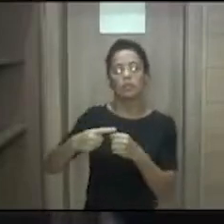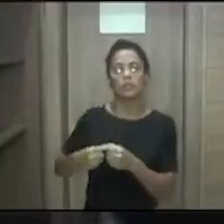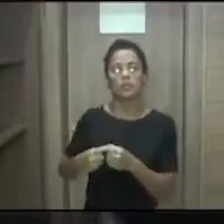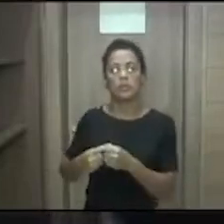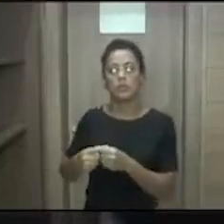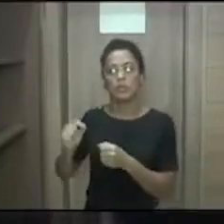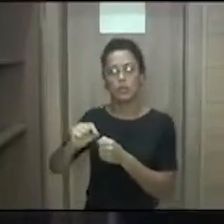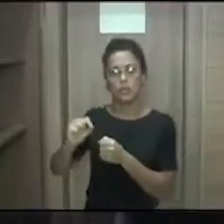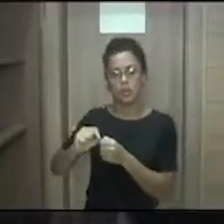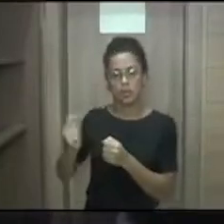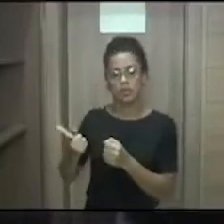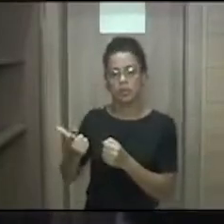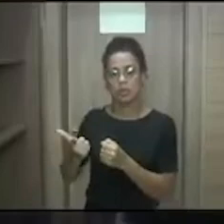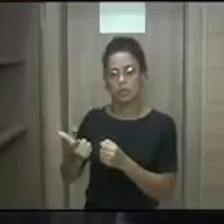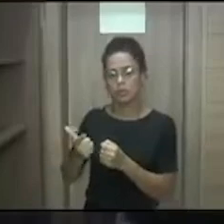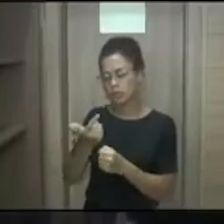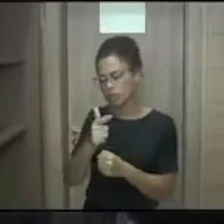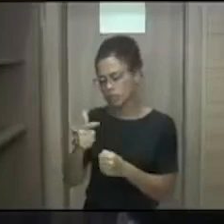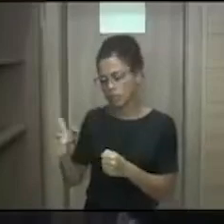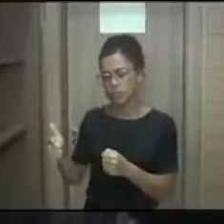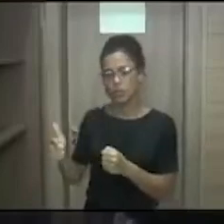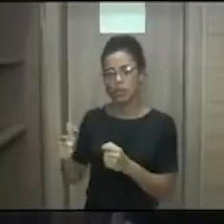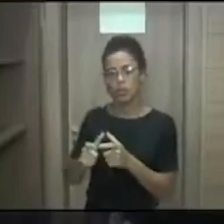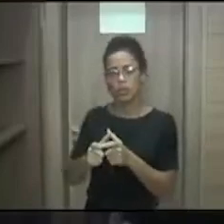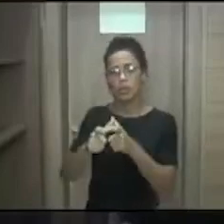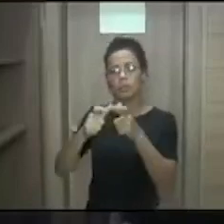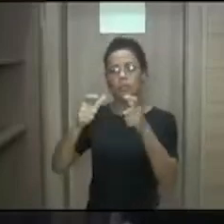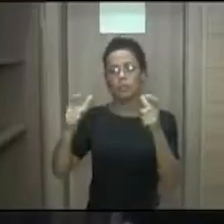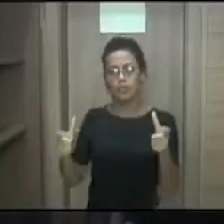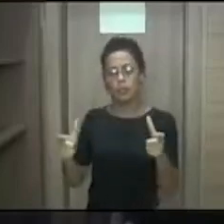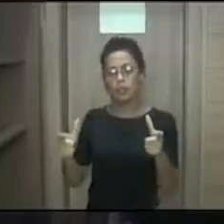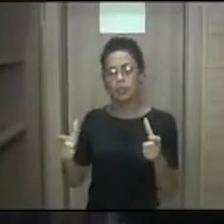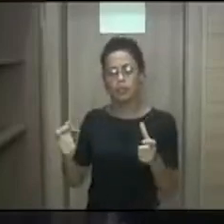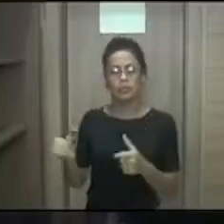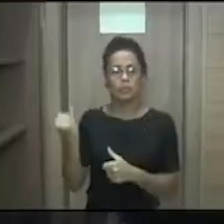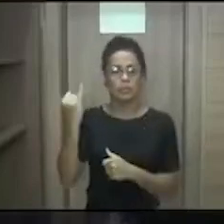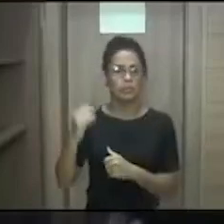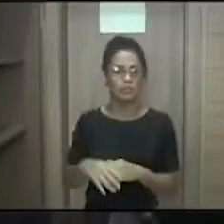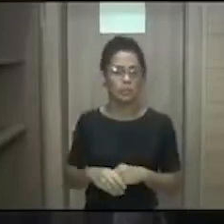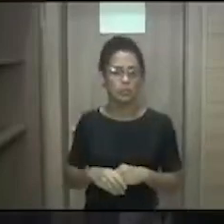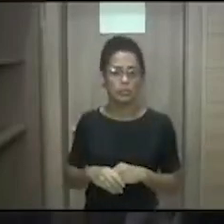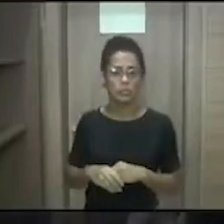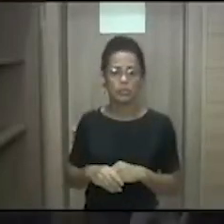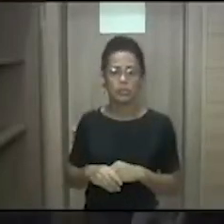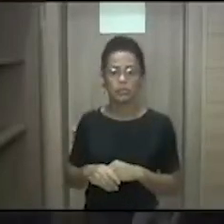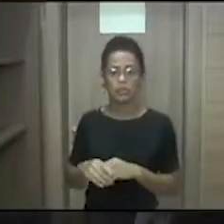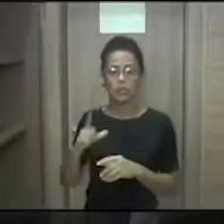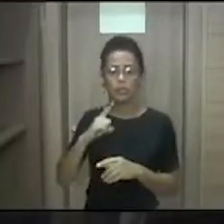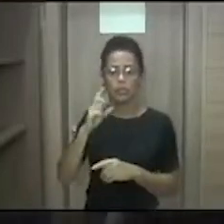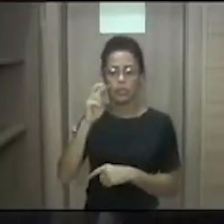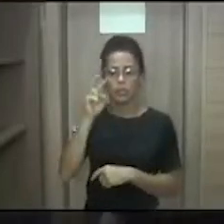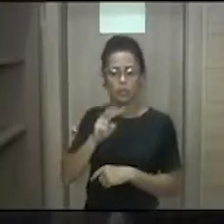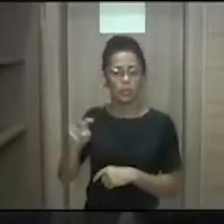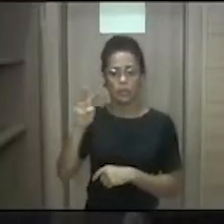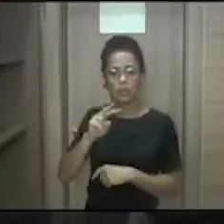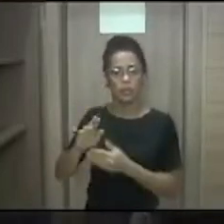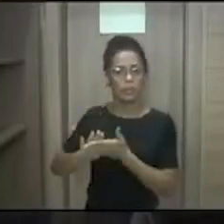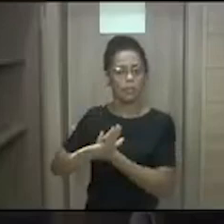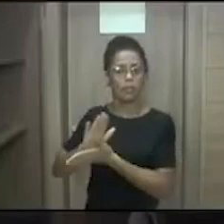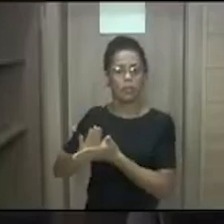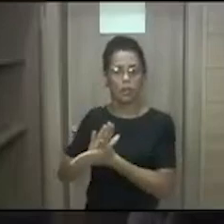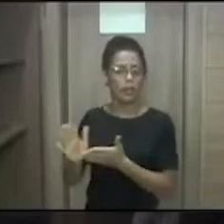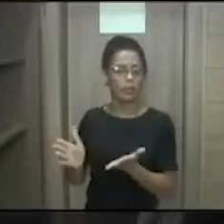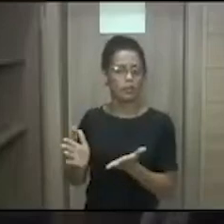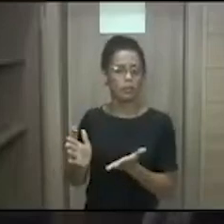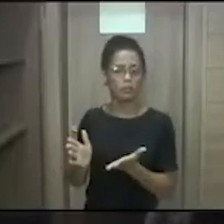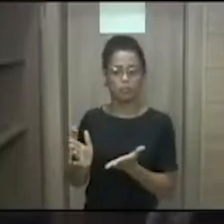estatisticamente significante, maior cofinanciamento, em detrimento de outros que você não via absolutamente nada no TR, eram termos